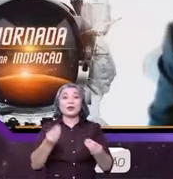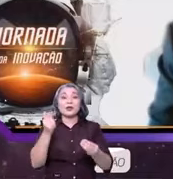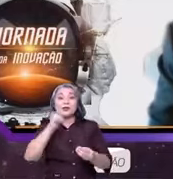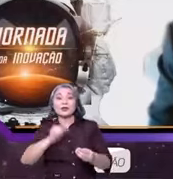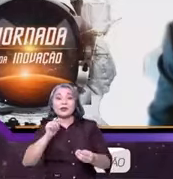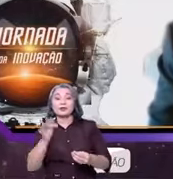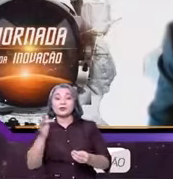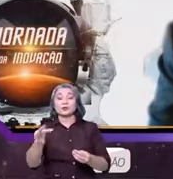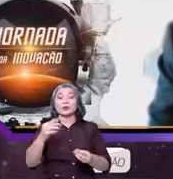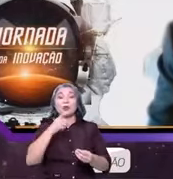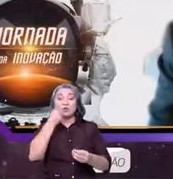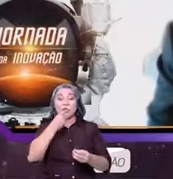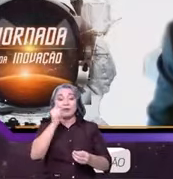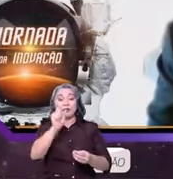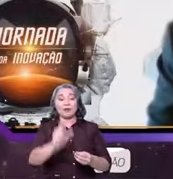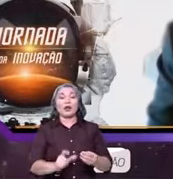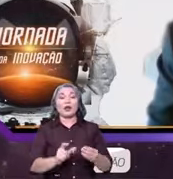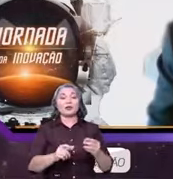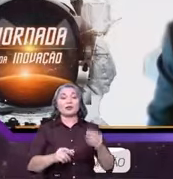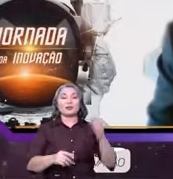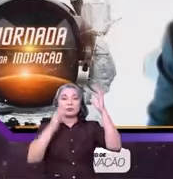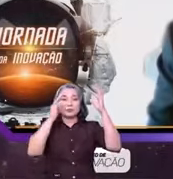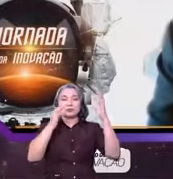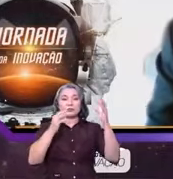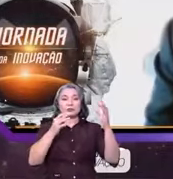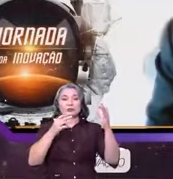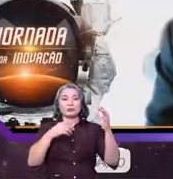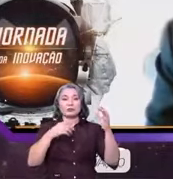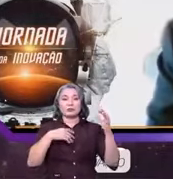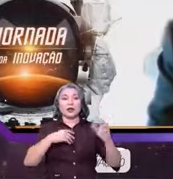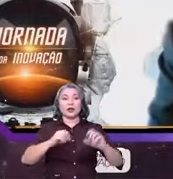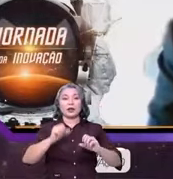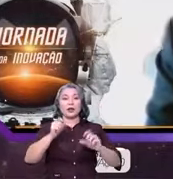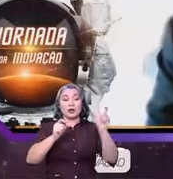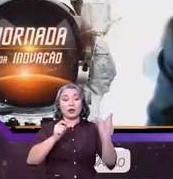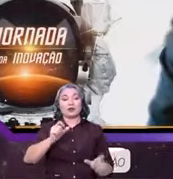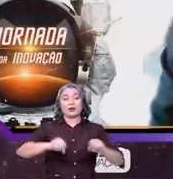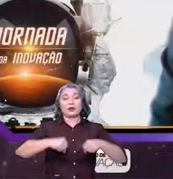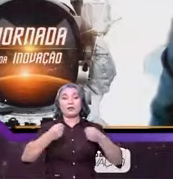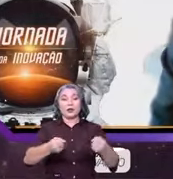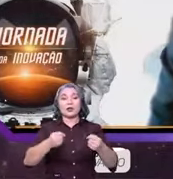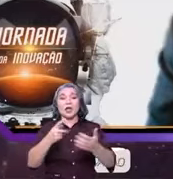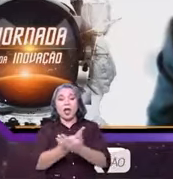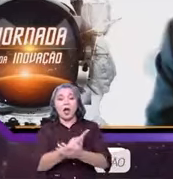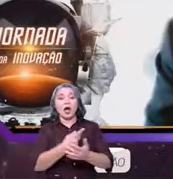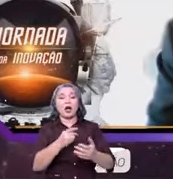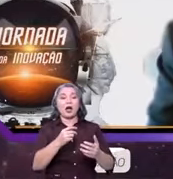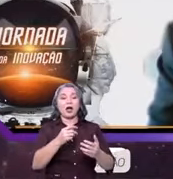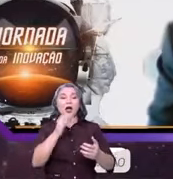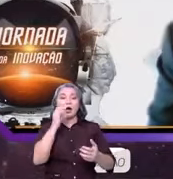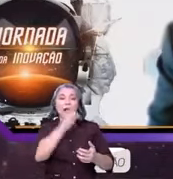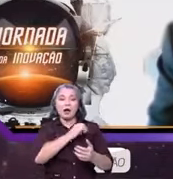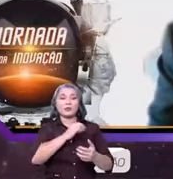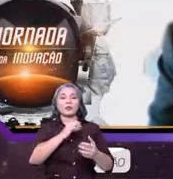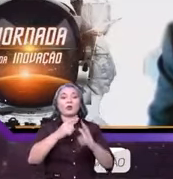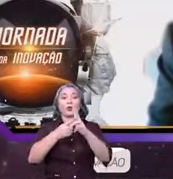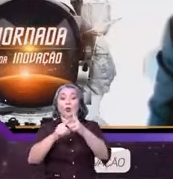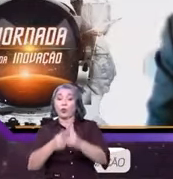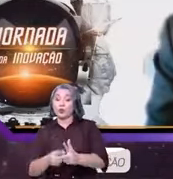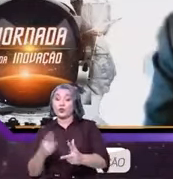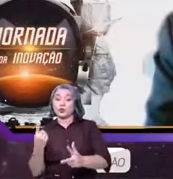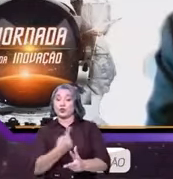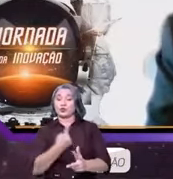Cândido. Essa metodologia ela vai nos permitir errar rápido, errar pequeno, corrigir os nossos